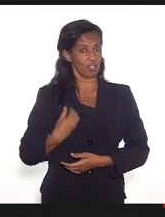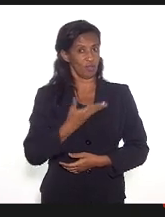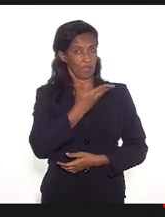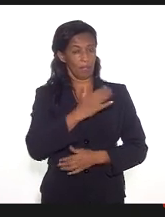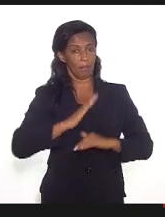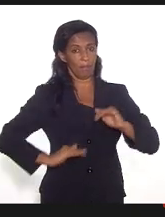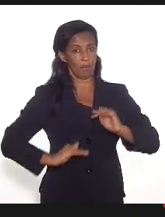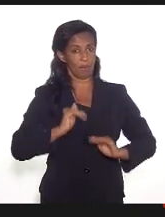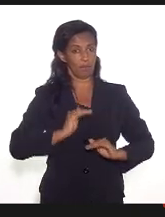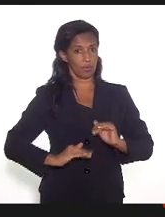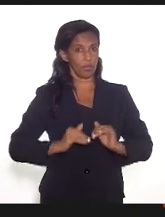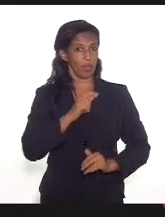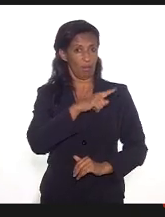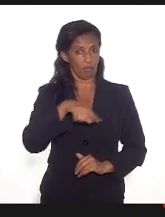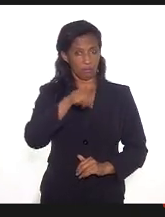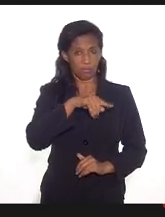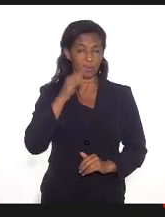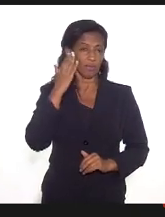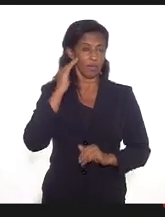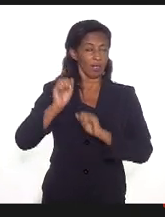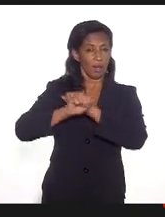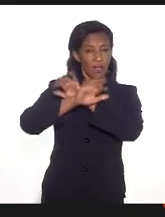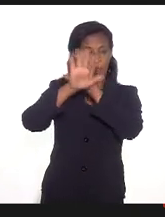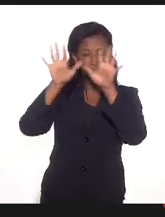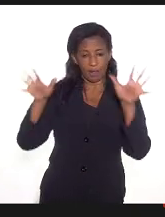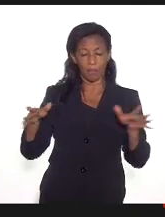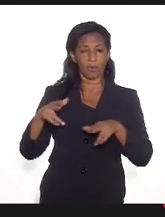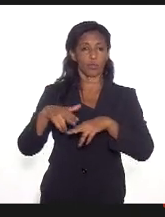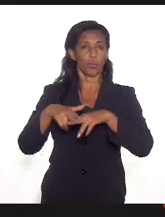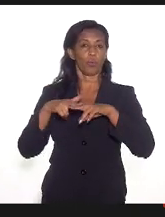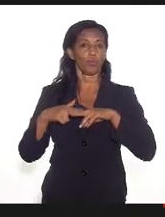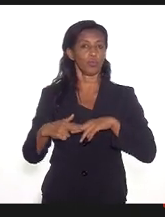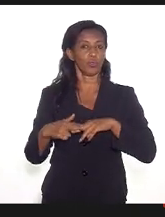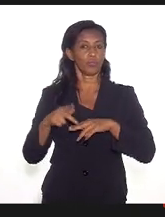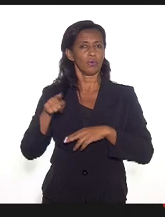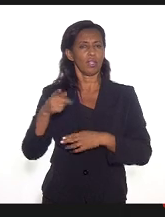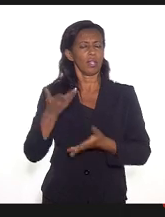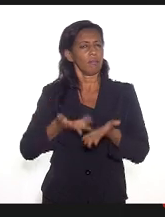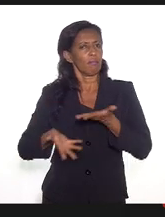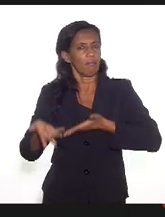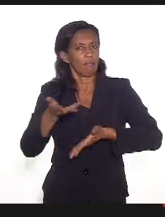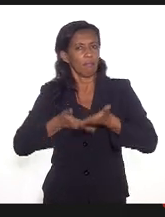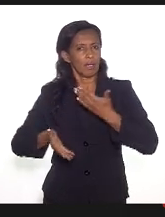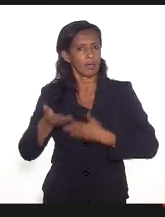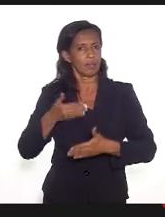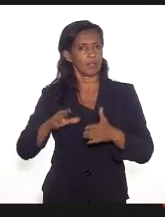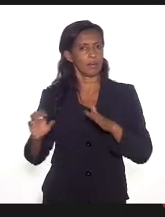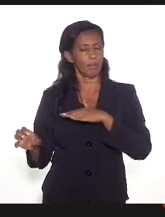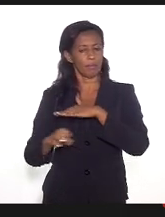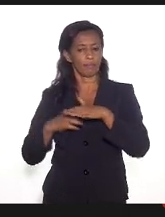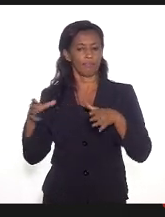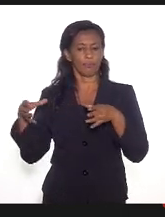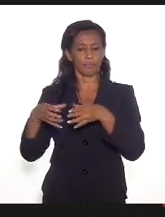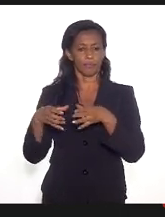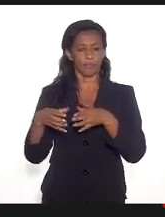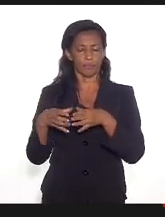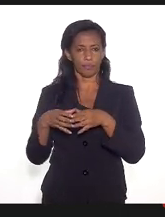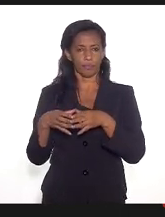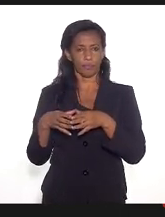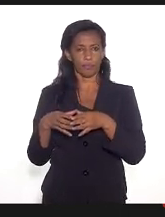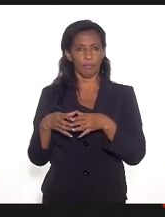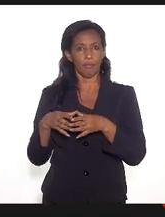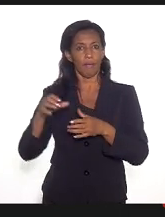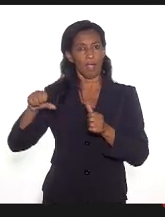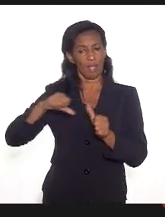profissional, e vão entender claramente qual é o motivo que ele participa do cluster. Realmente, são inovações